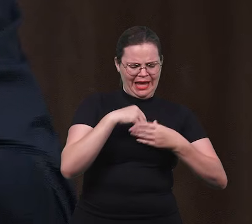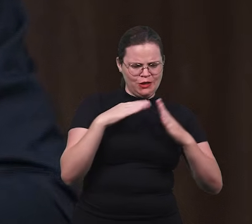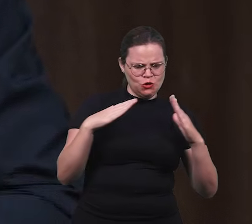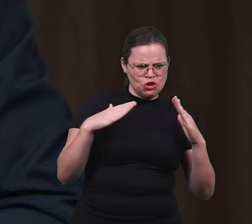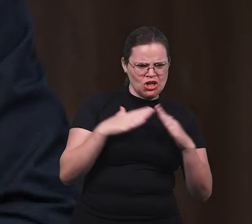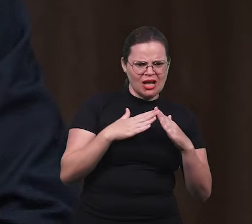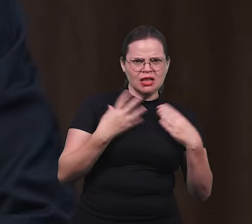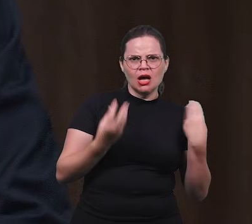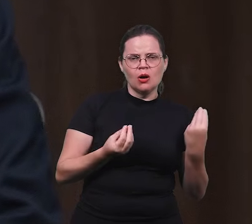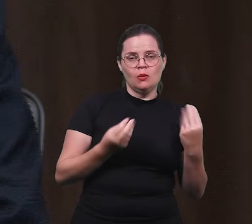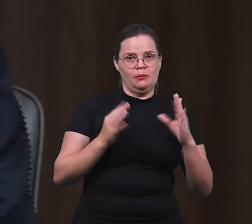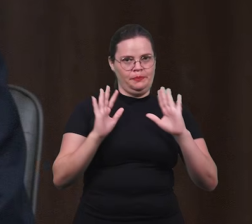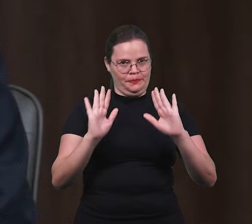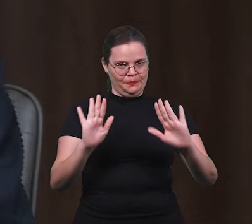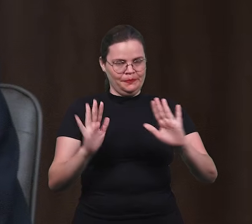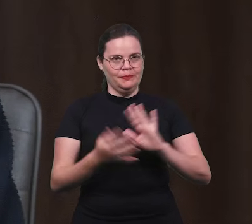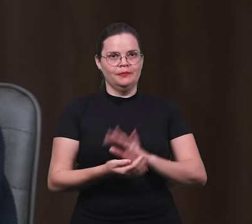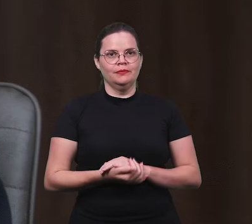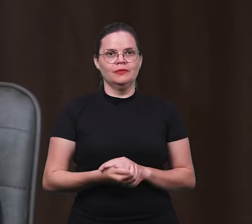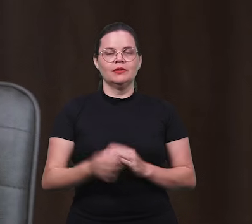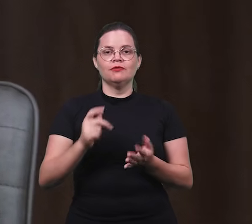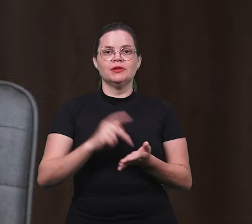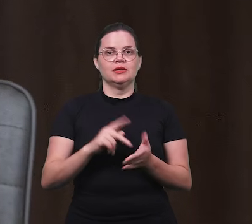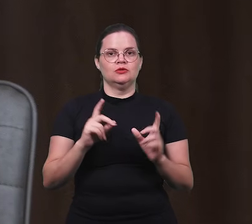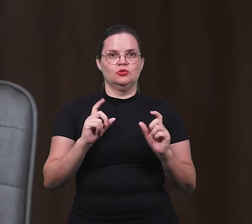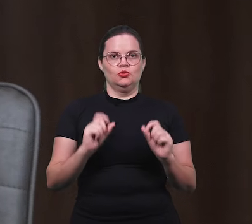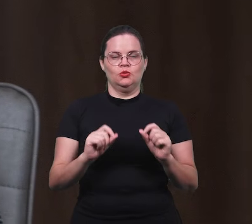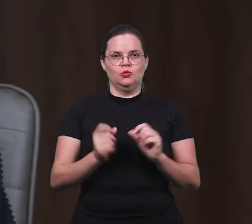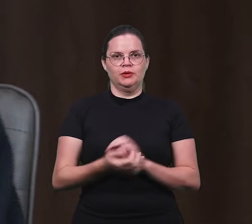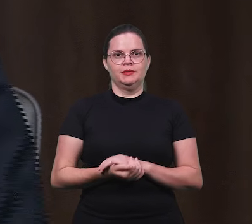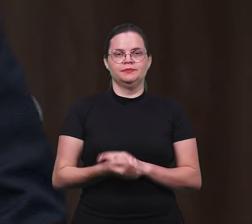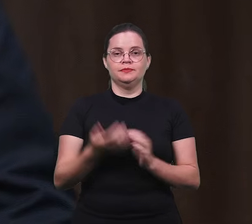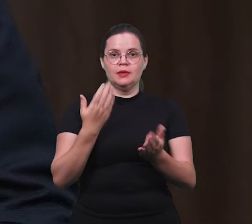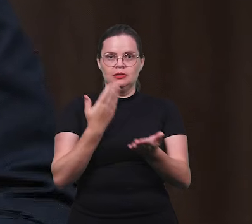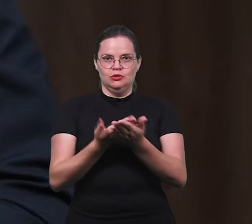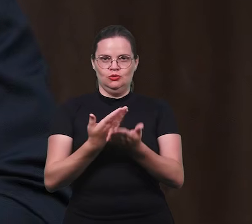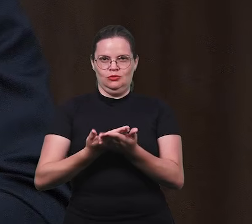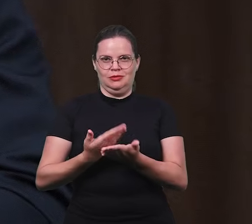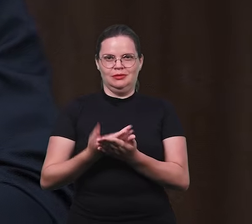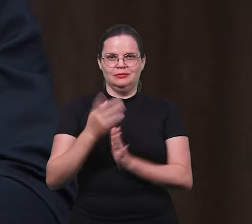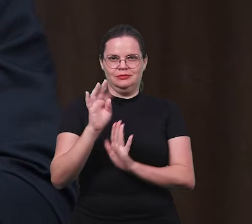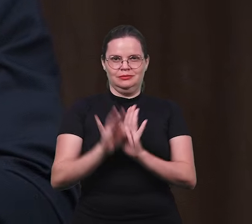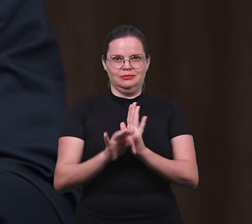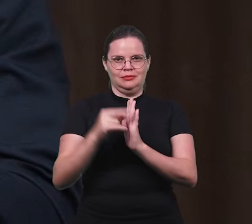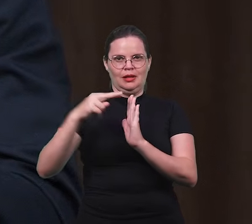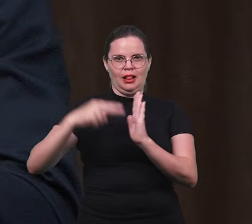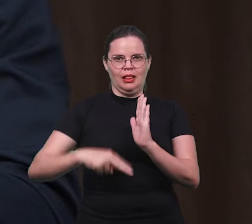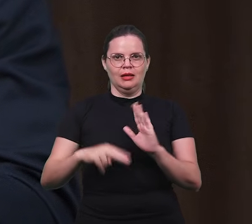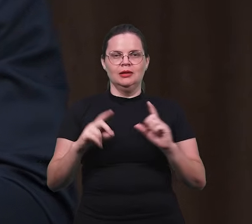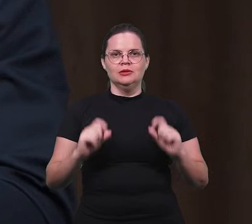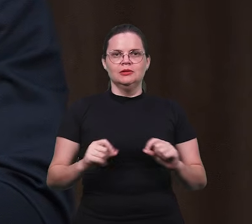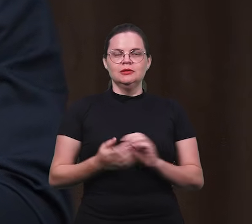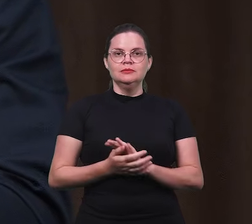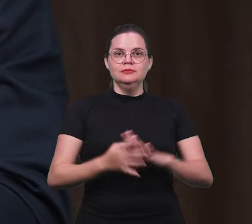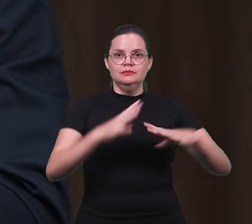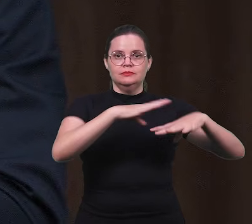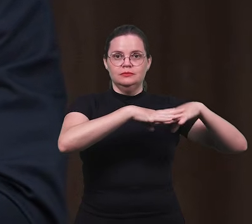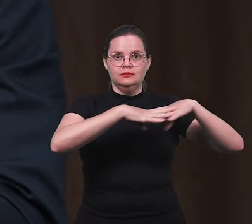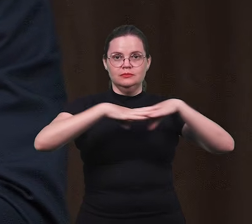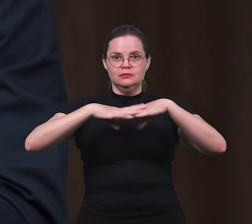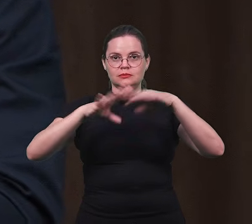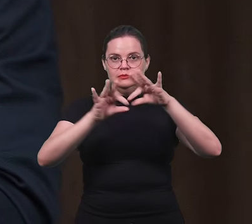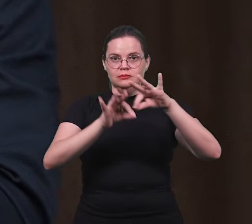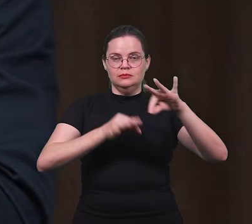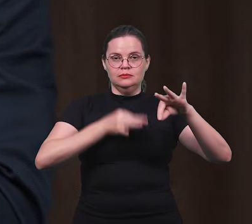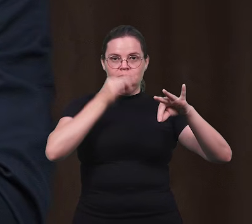dentro de casa? Como é que pode ser isso? Na verdade, aqui é o seguinte: estudando o texto, era aquela videira